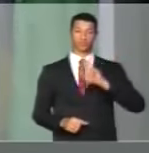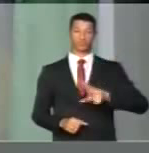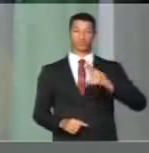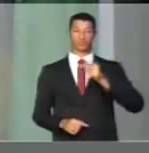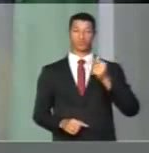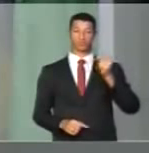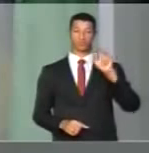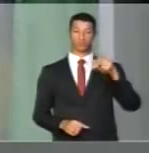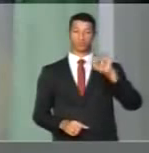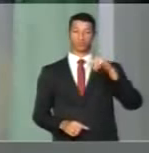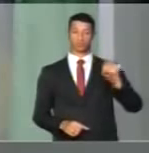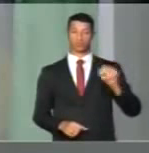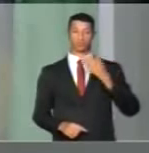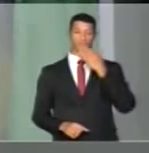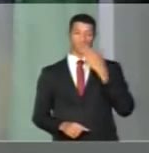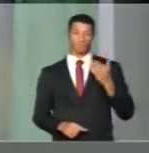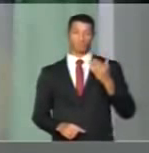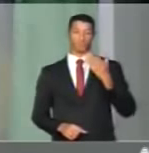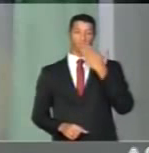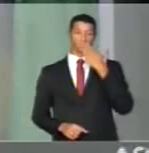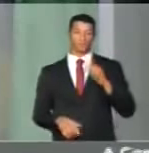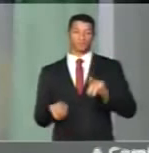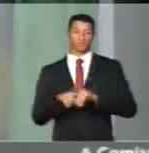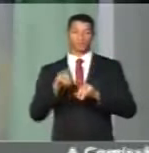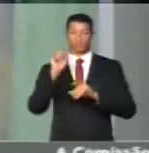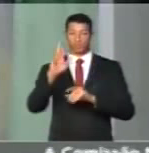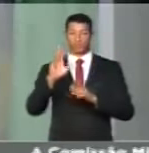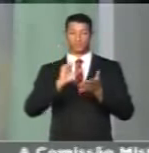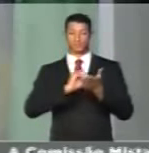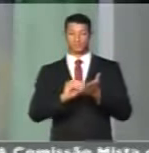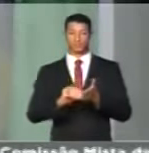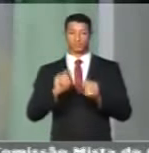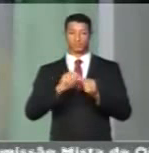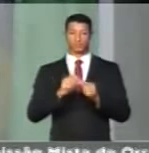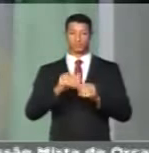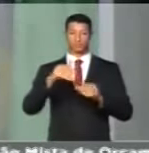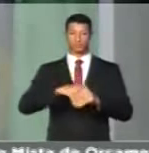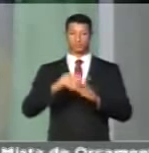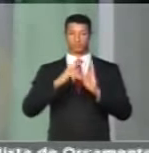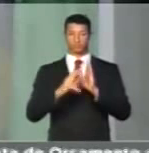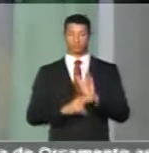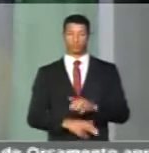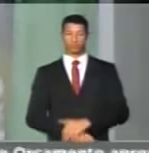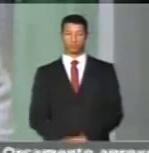recursos da União. Então eu pediria e solicitaria que o senhor de ofício fizesse a votação nominal.